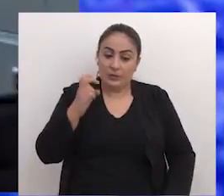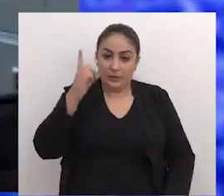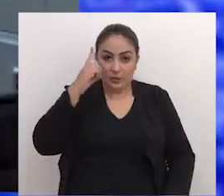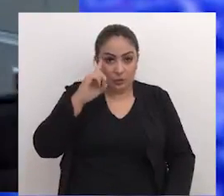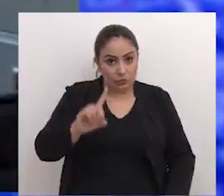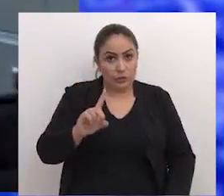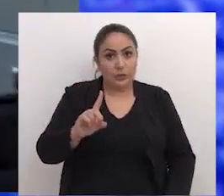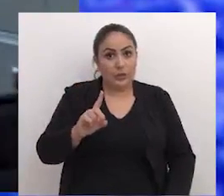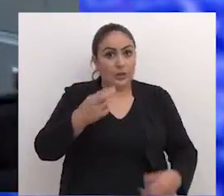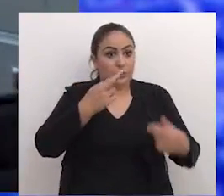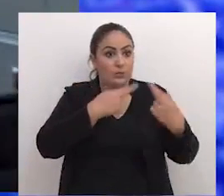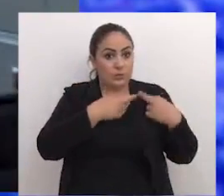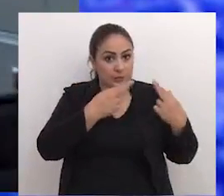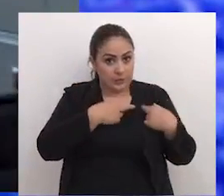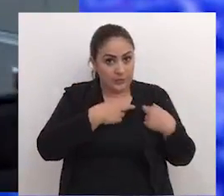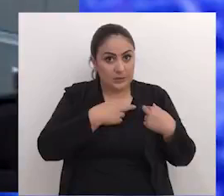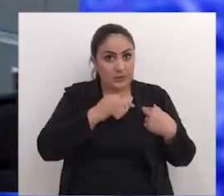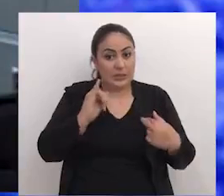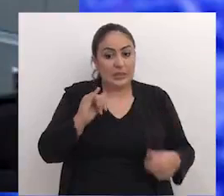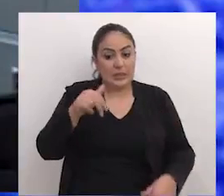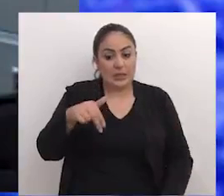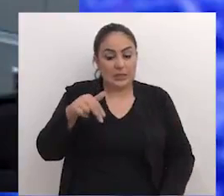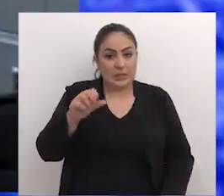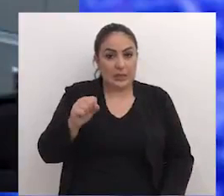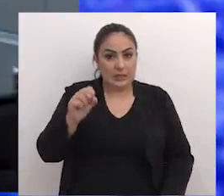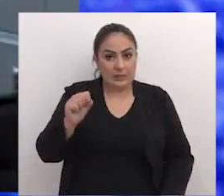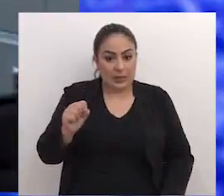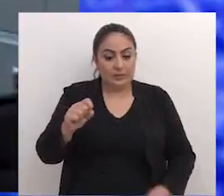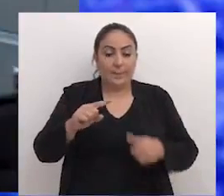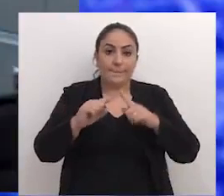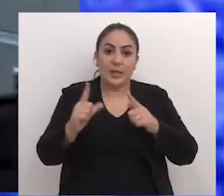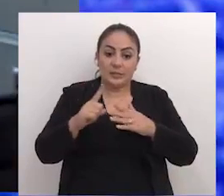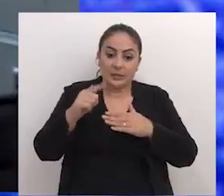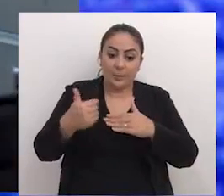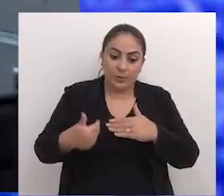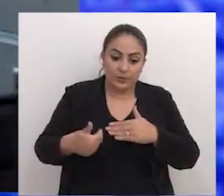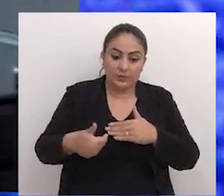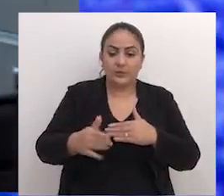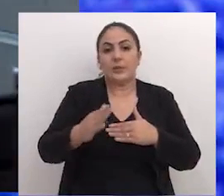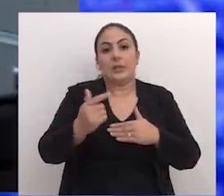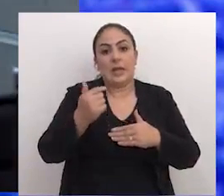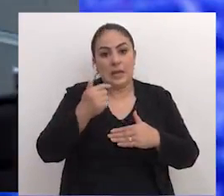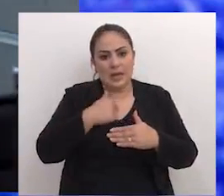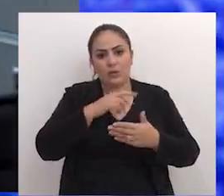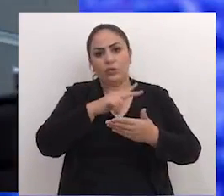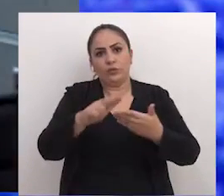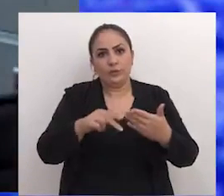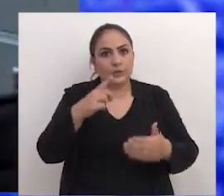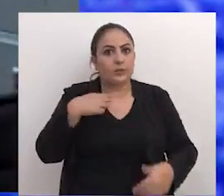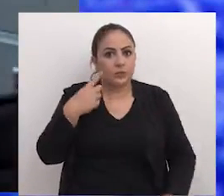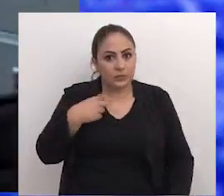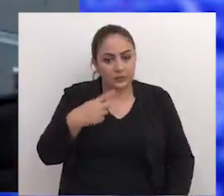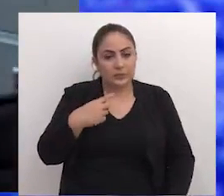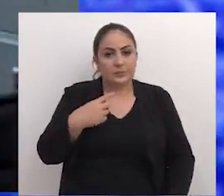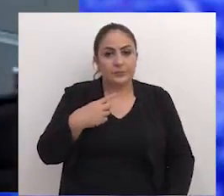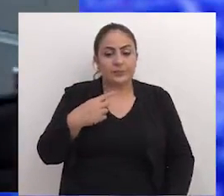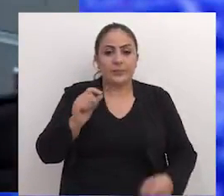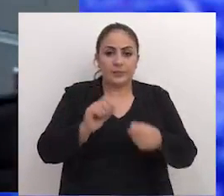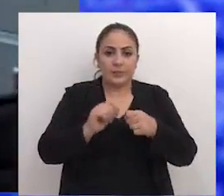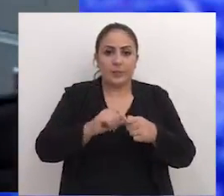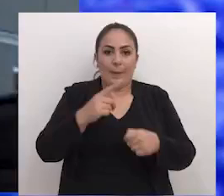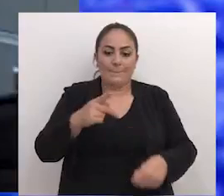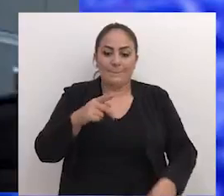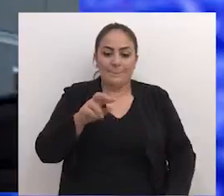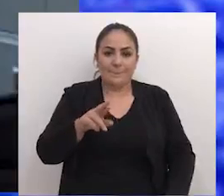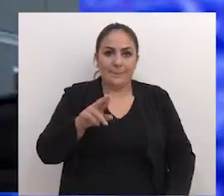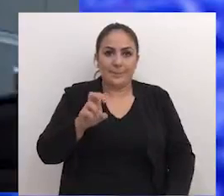dias continuam de responsabilidade do INSS. Após esse período, eu e vários advogados previdenciaristas,